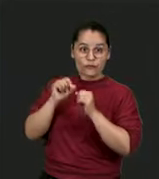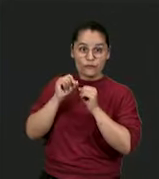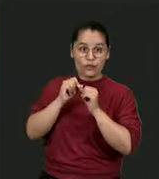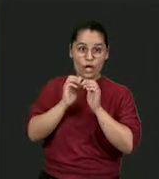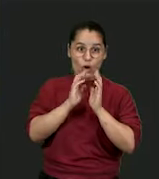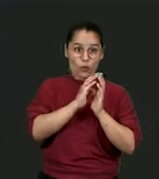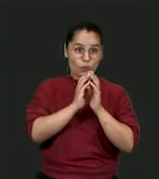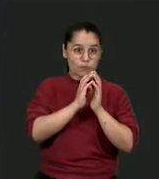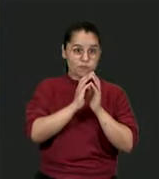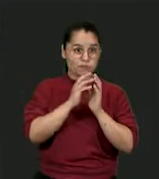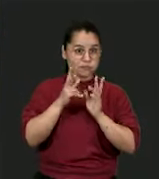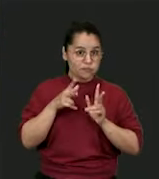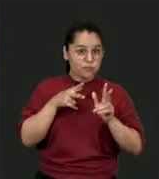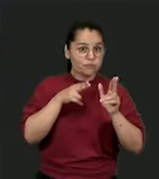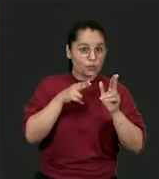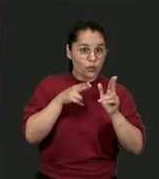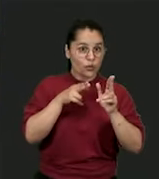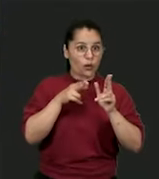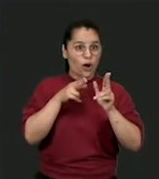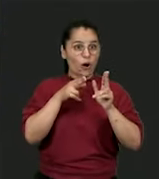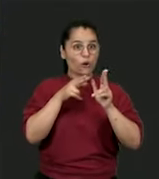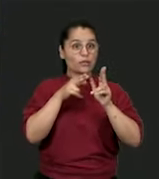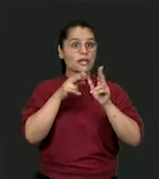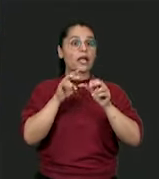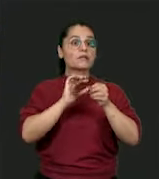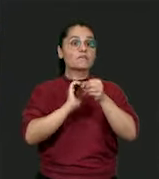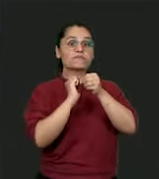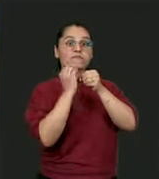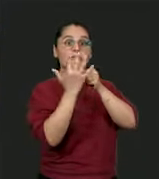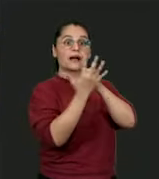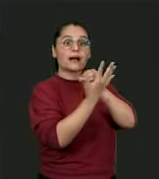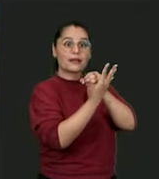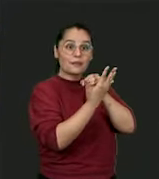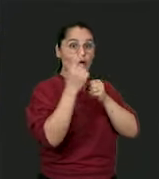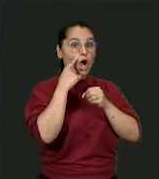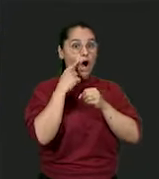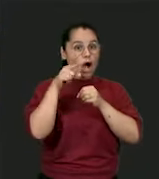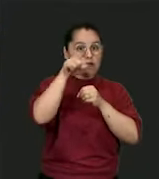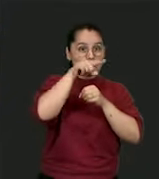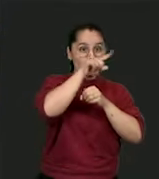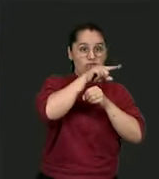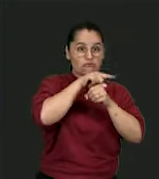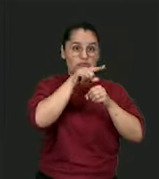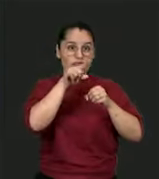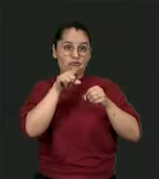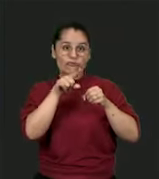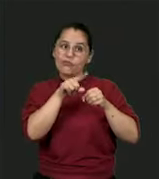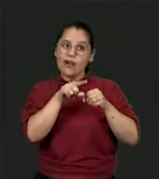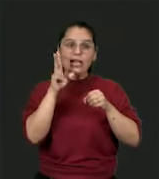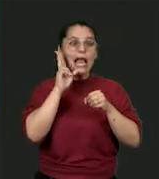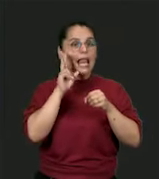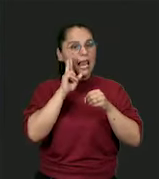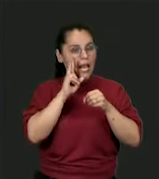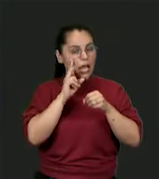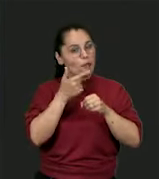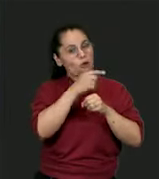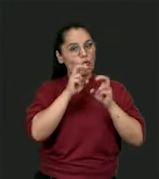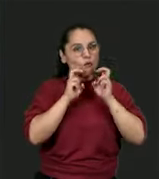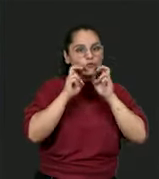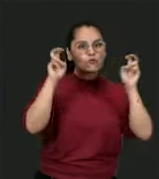feita nesse período que estamos vivendo, turbulento de pandemia, coronavírus, e de repente, então, tem uma pessoa